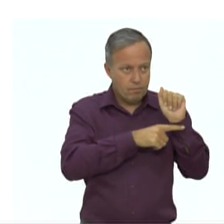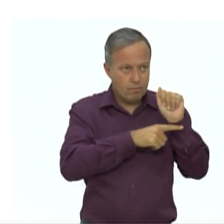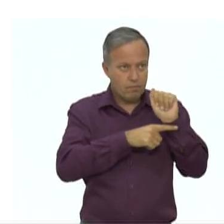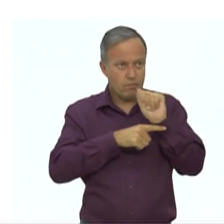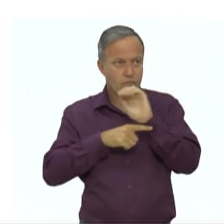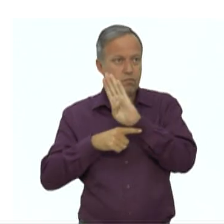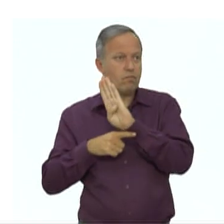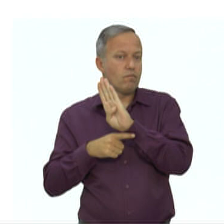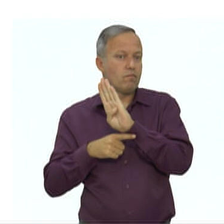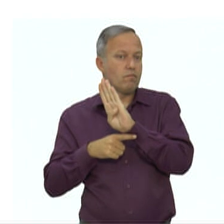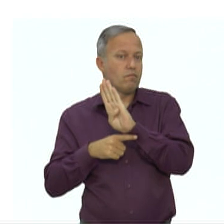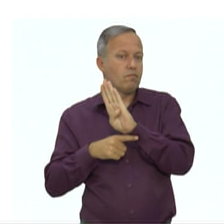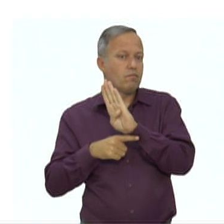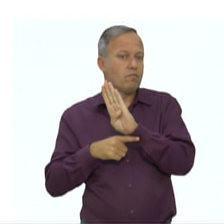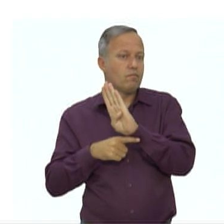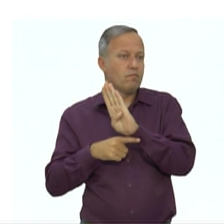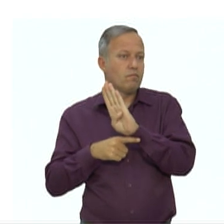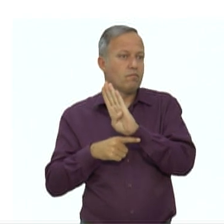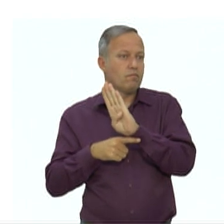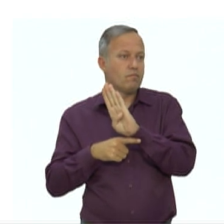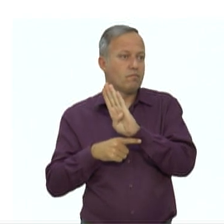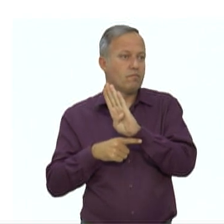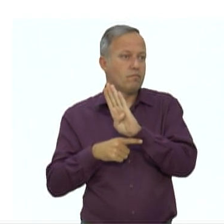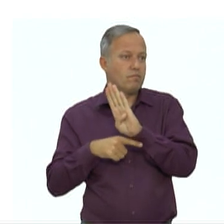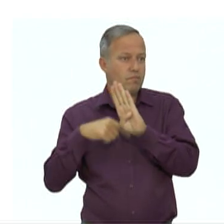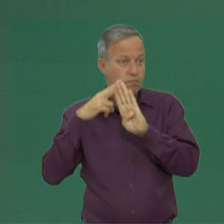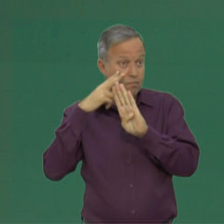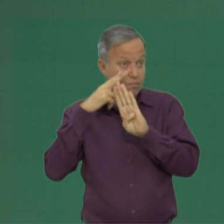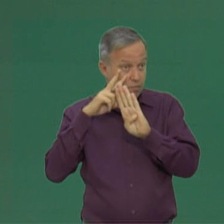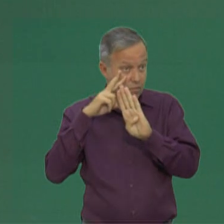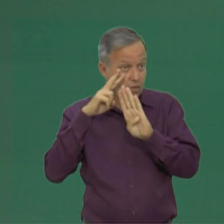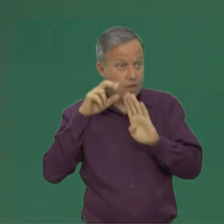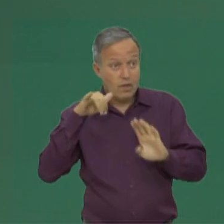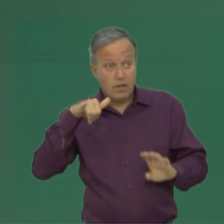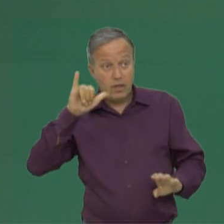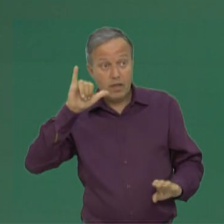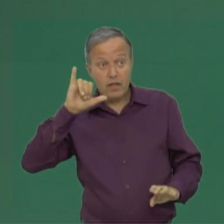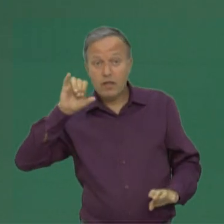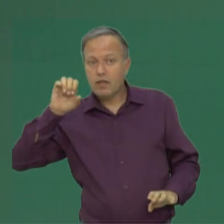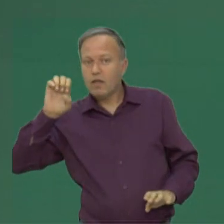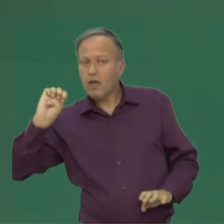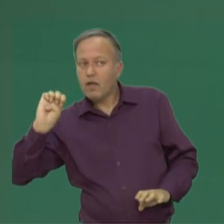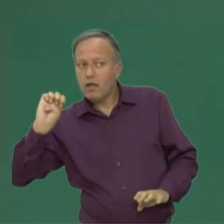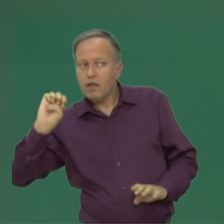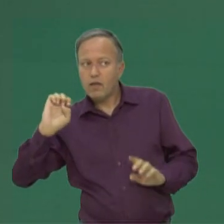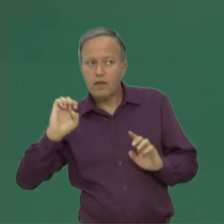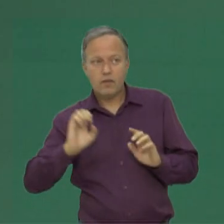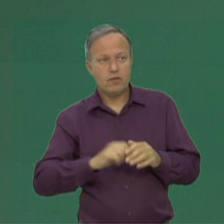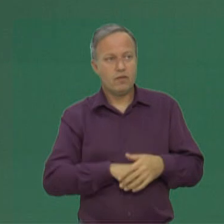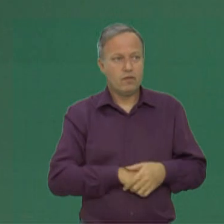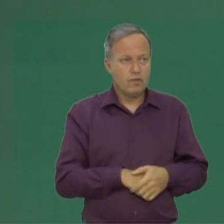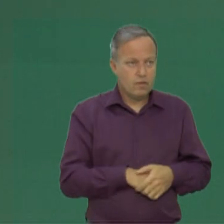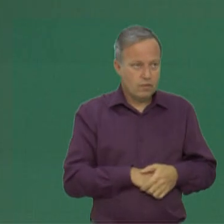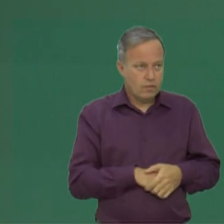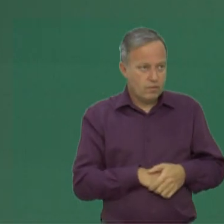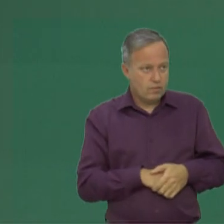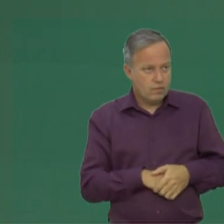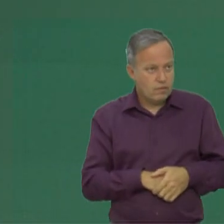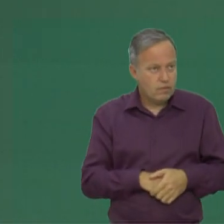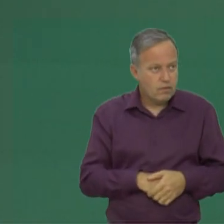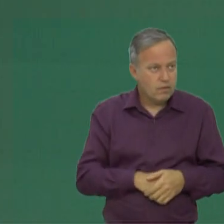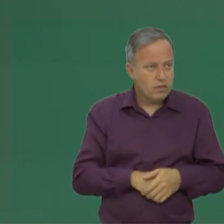adversidade ou adición. Essa é a primeira questão. A segunda.